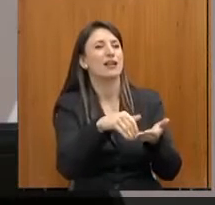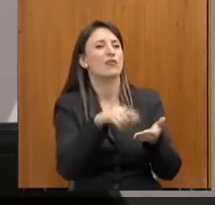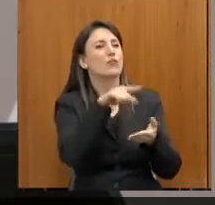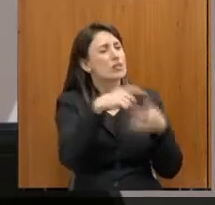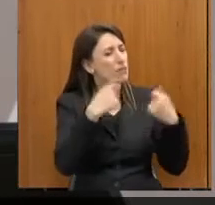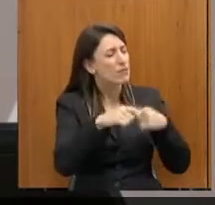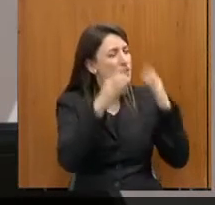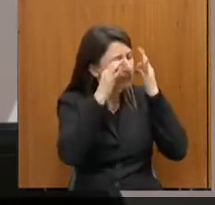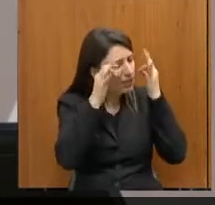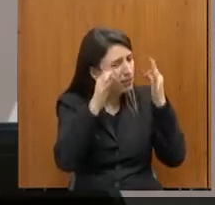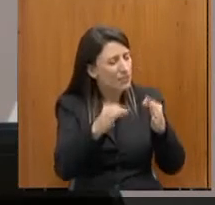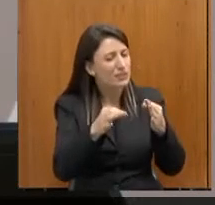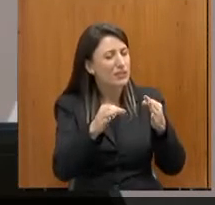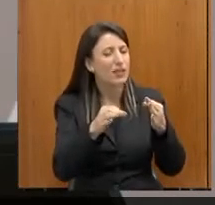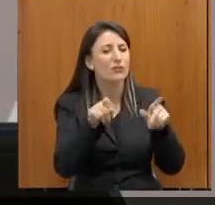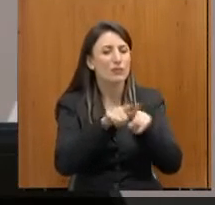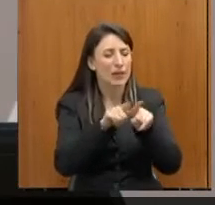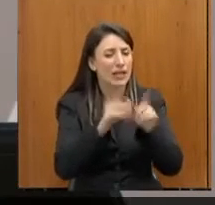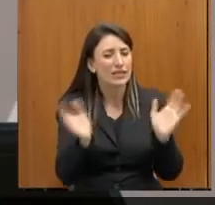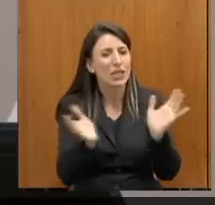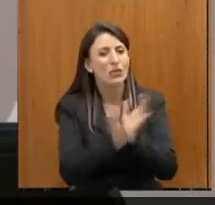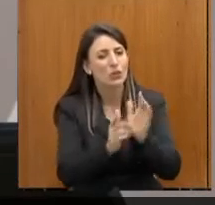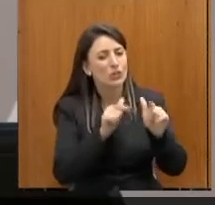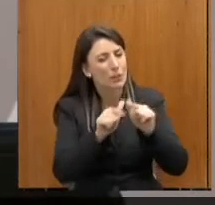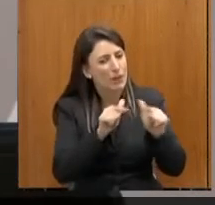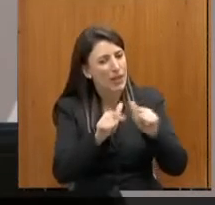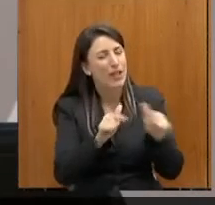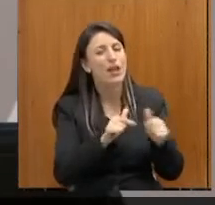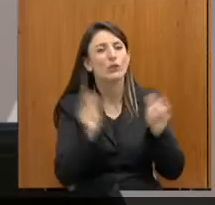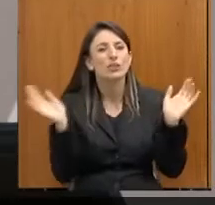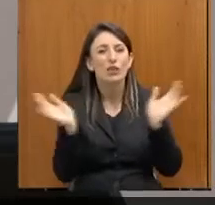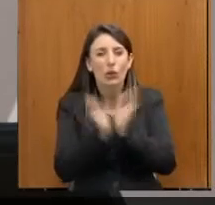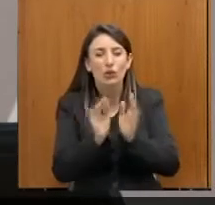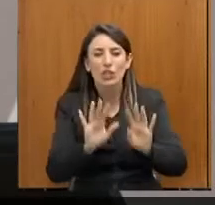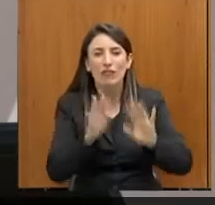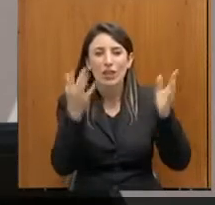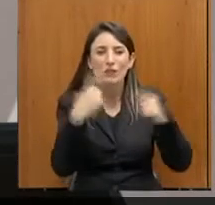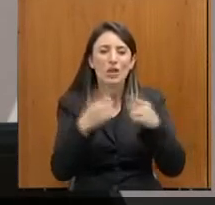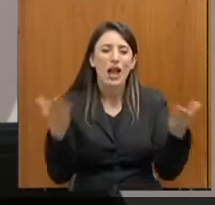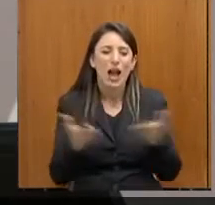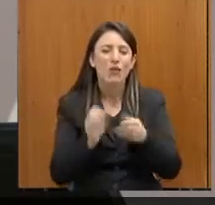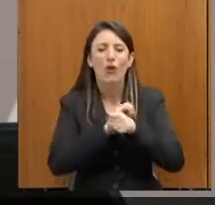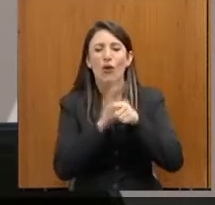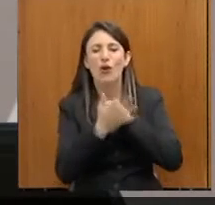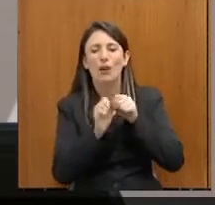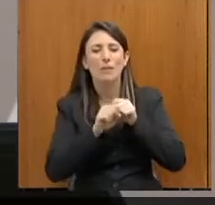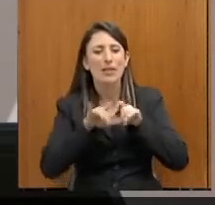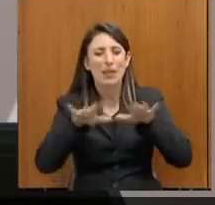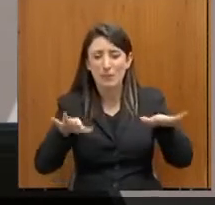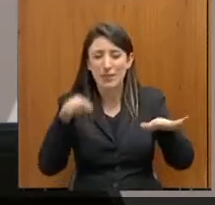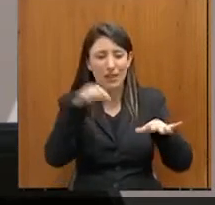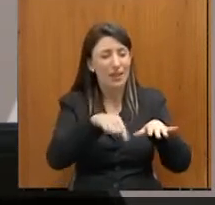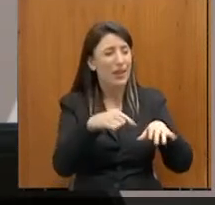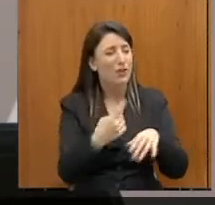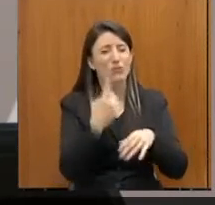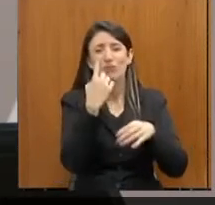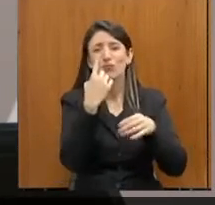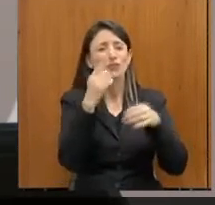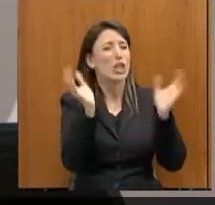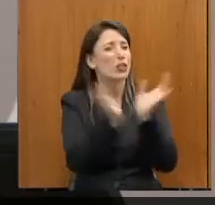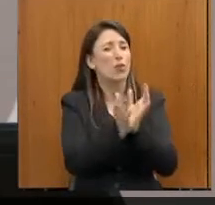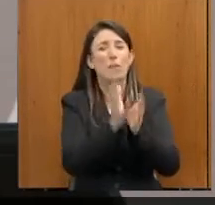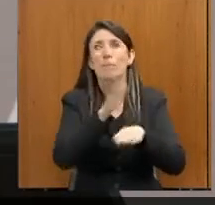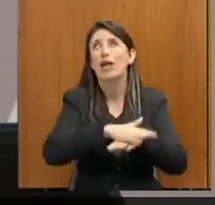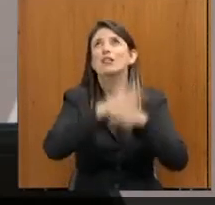para o setor de empregos pelo setor que eu tô no setor de eventos que na academia agora foi o ser todo um dos setores mais prejudicados